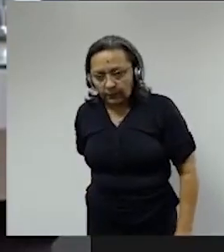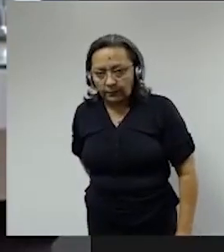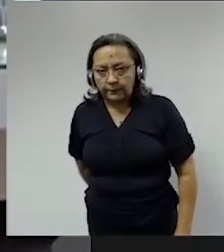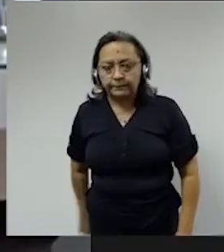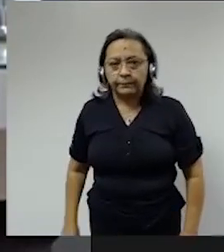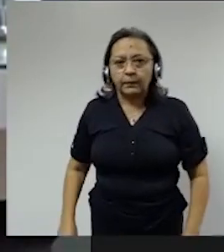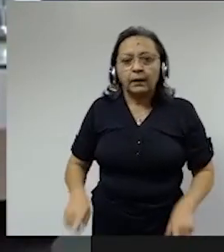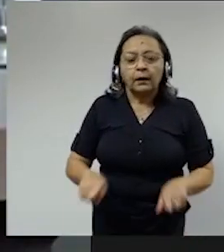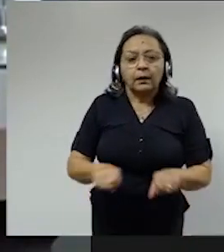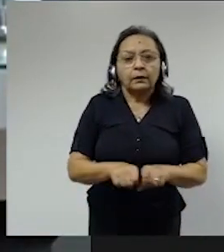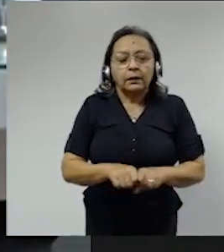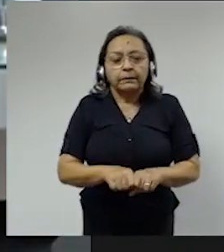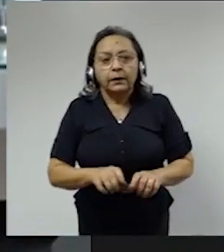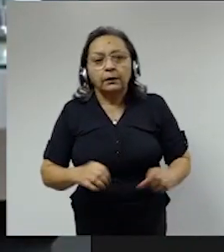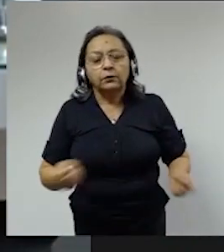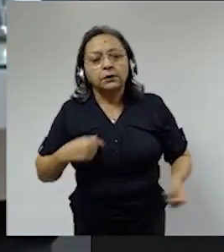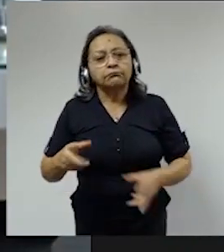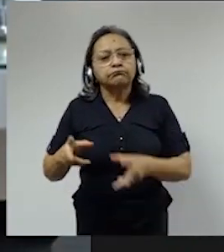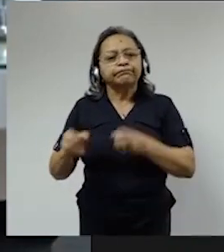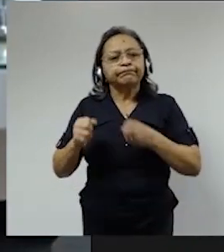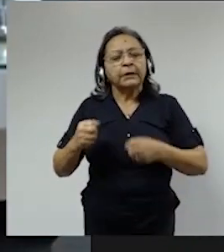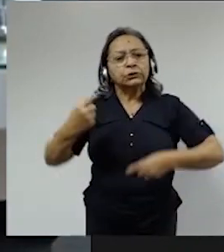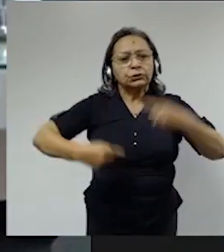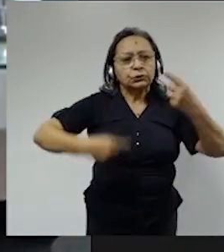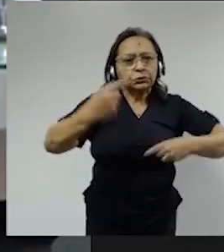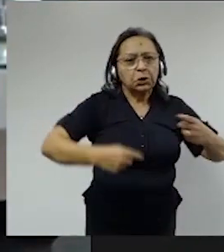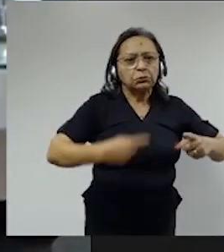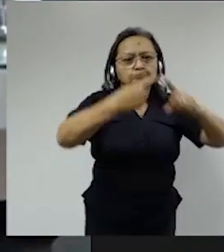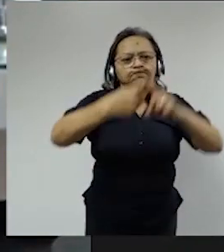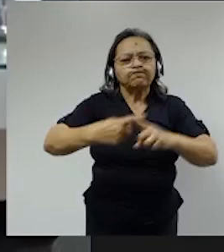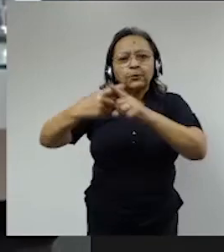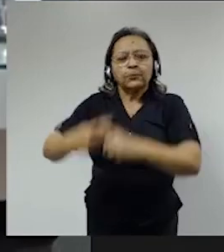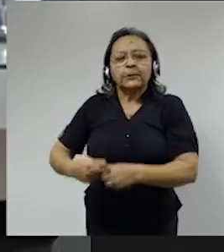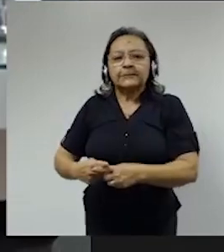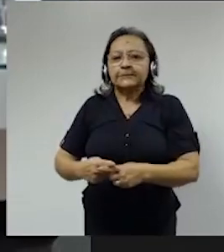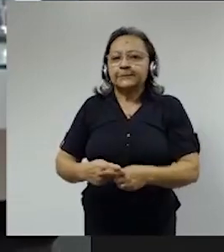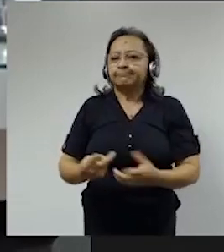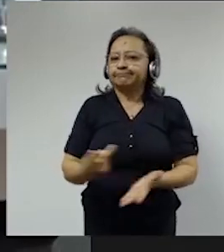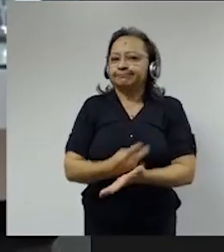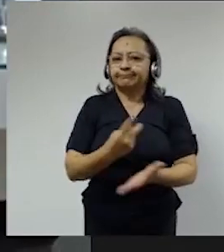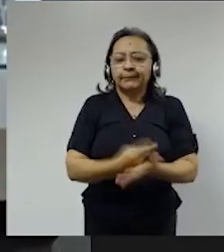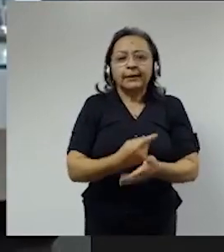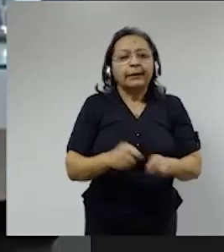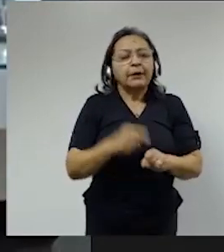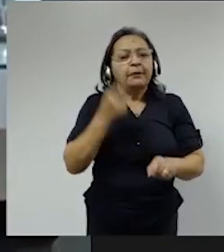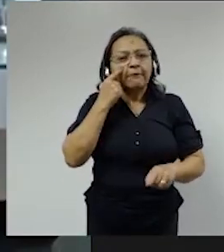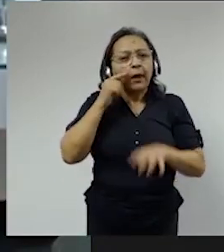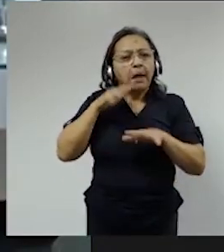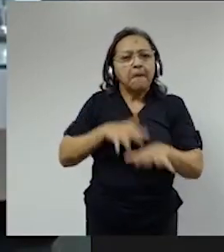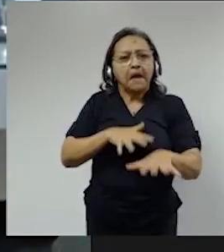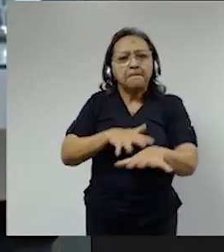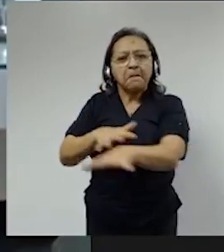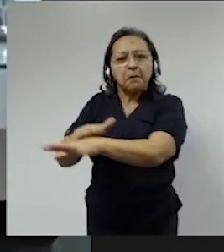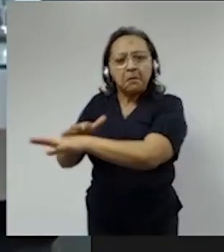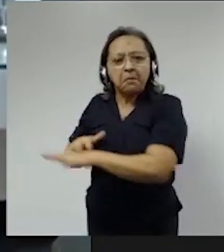Além disso, a gente consegue perceber uma discussão da concorrência desleal, a gente vê também a questão das manifestações